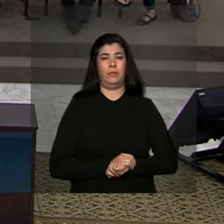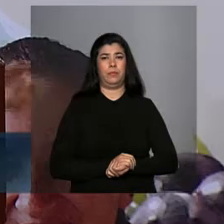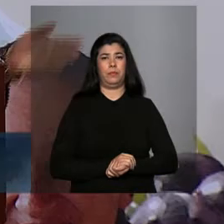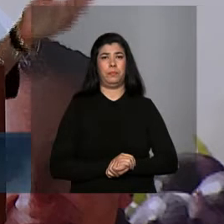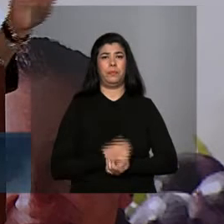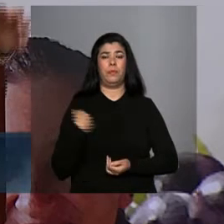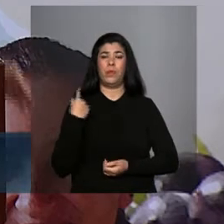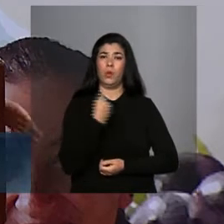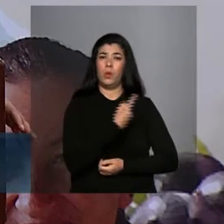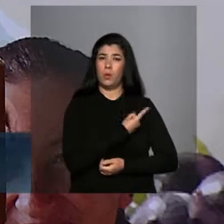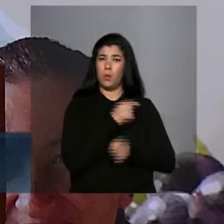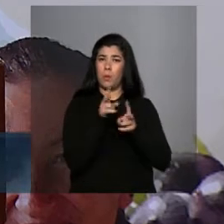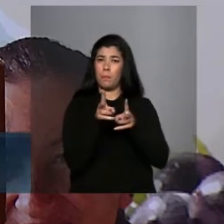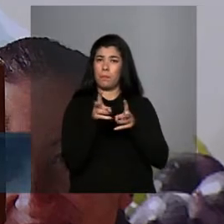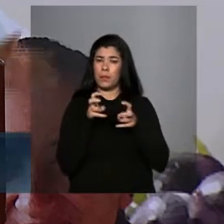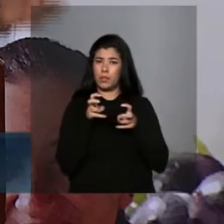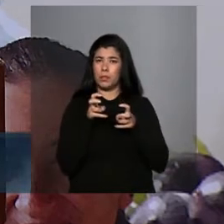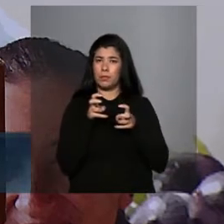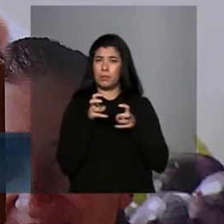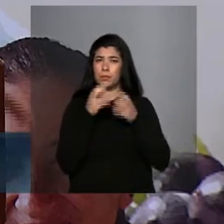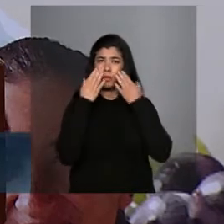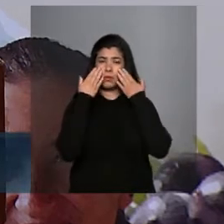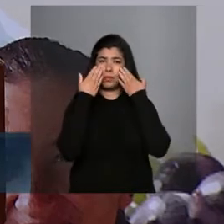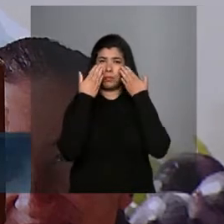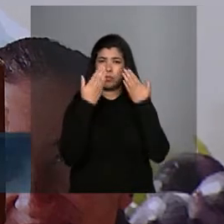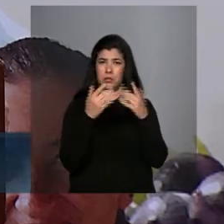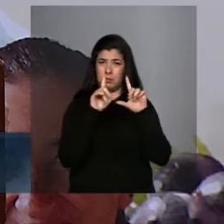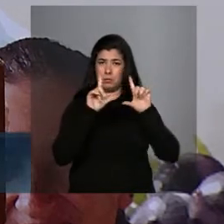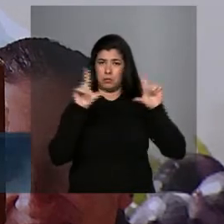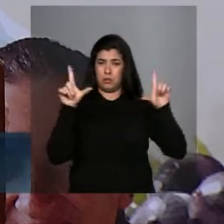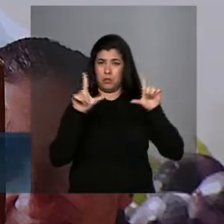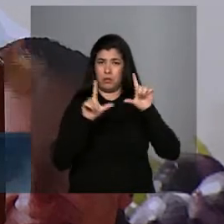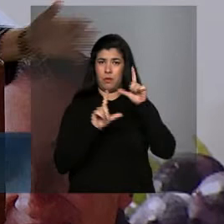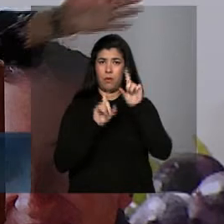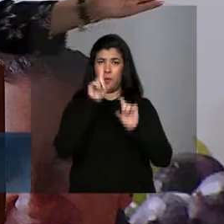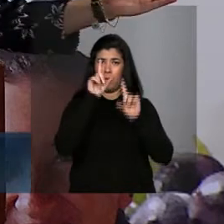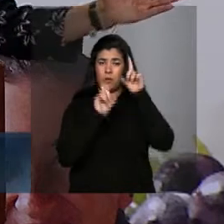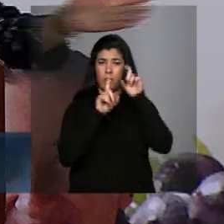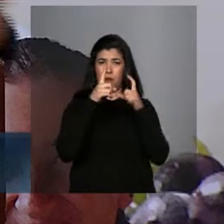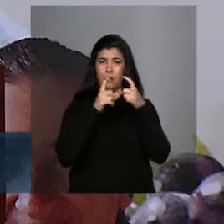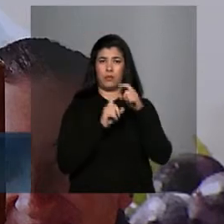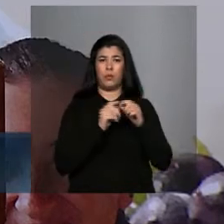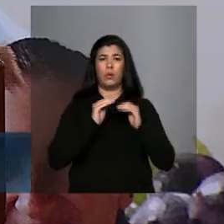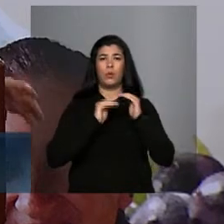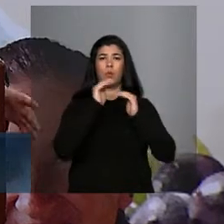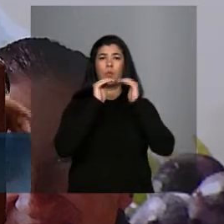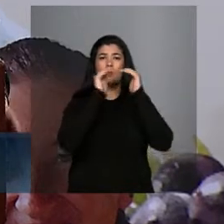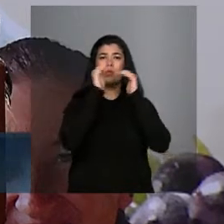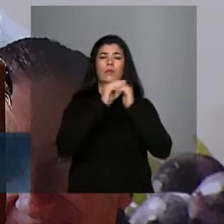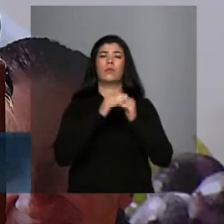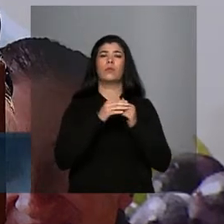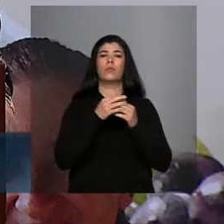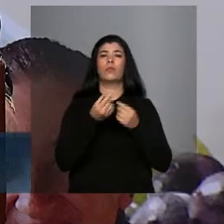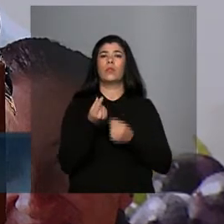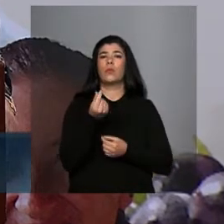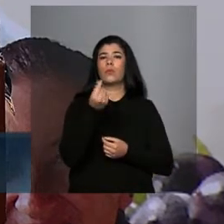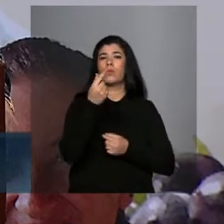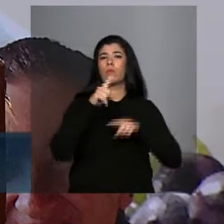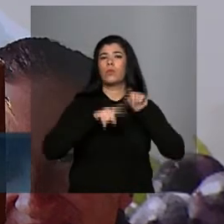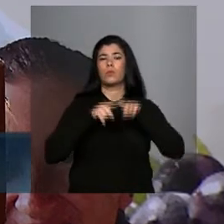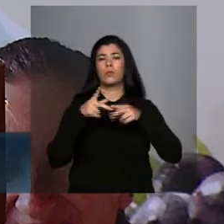Nós vimos pelo gráfico apresentado pelo ministro Pratrus a evolução dos recursos ao